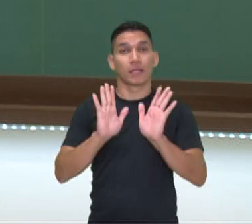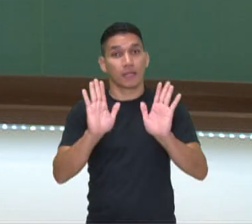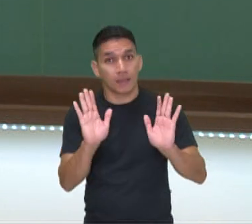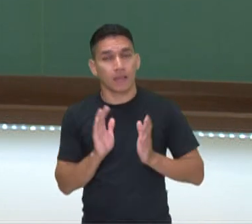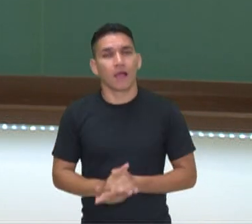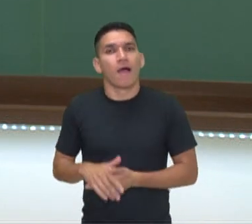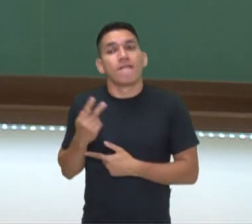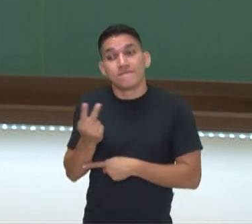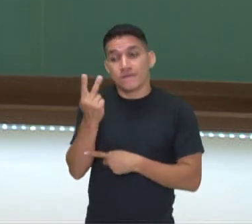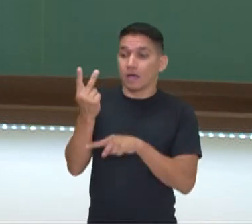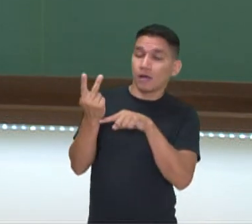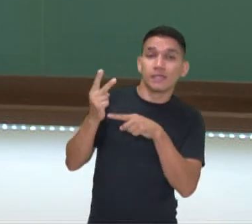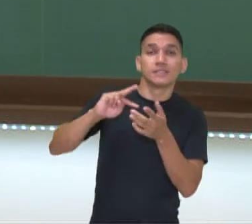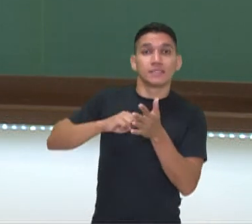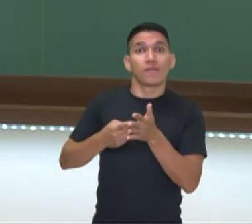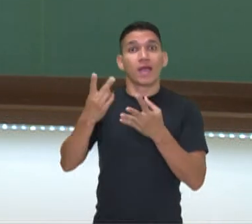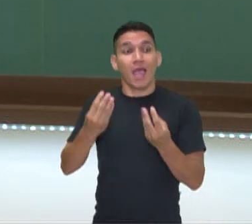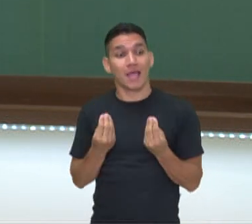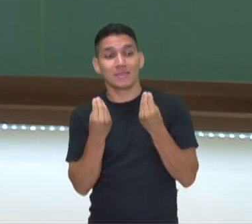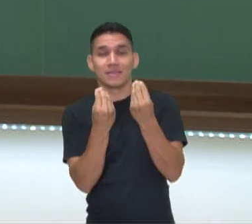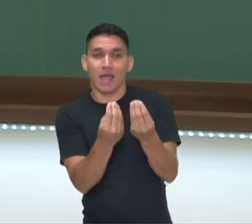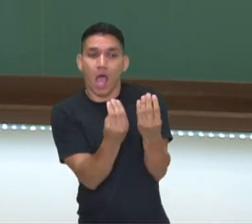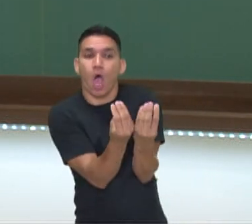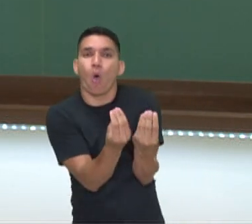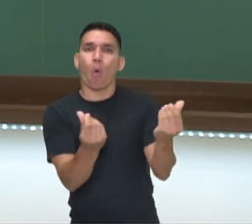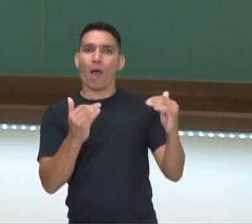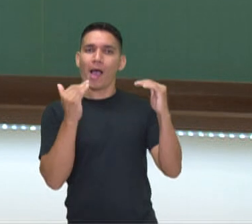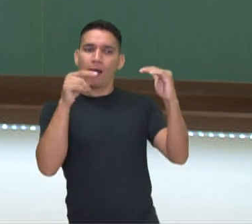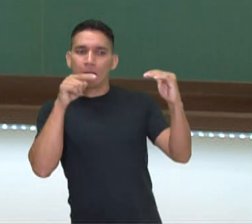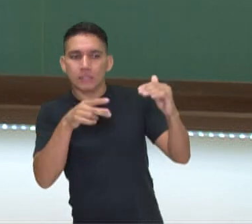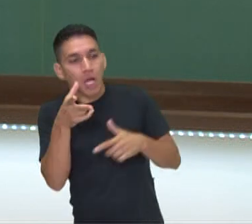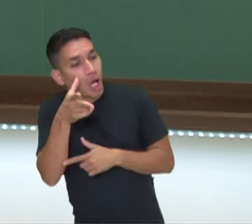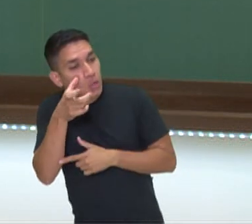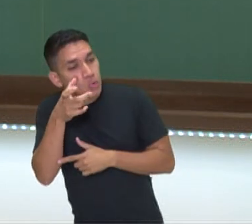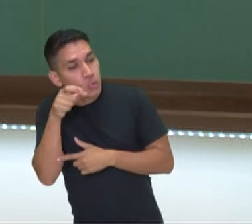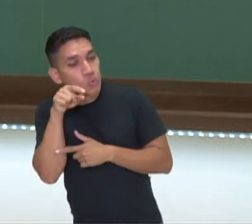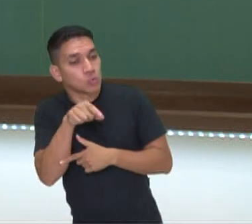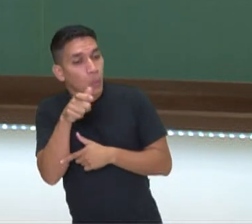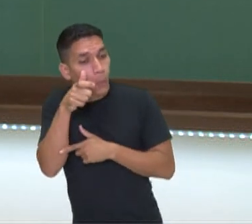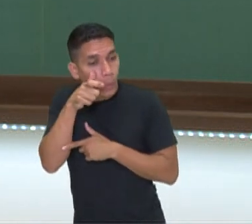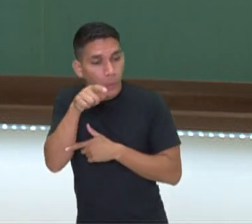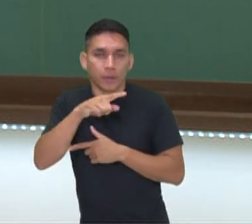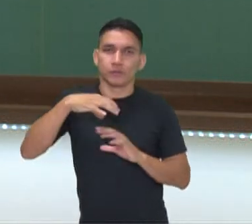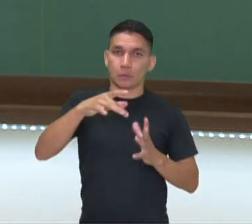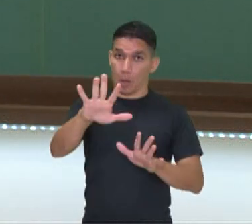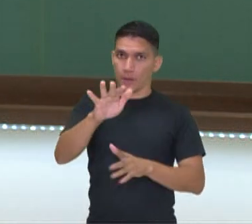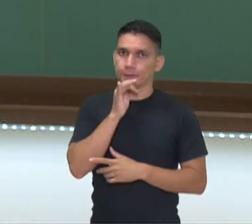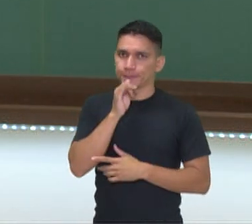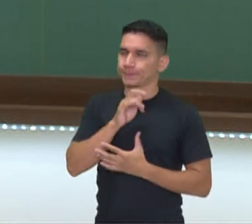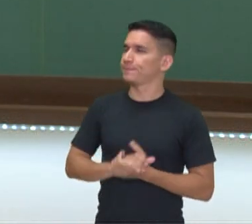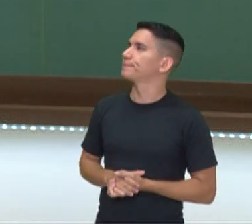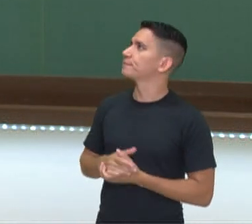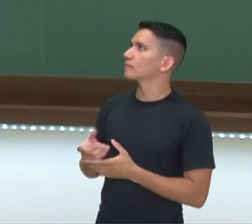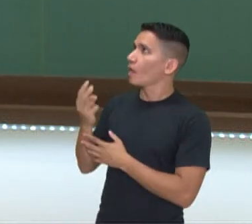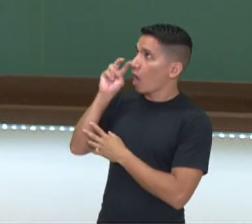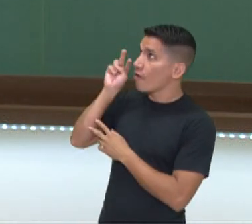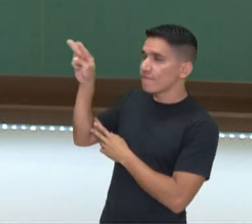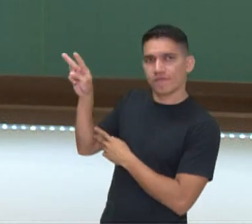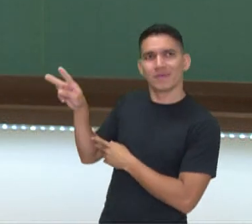é a qualidade que eu atribuo a algo que eu observo no mundo. Vejamos um exemplo. Se eu olho aqui